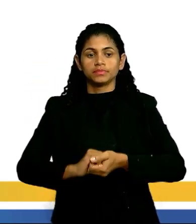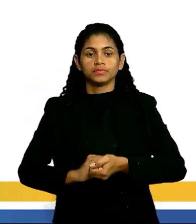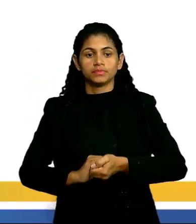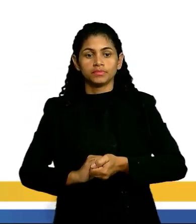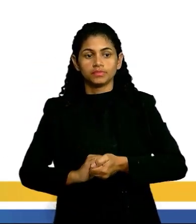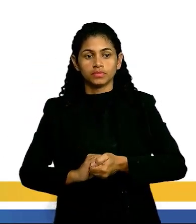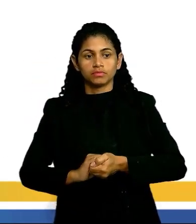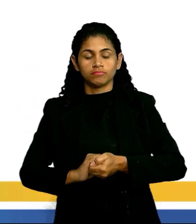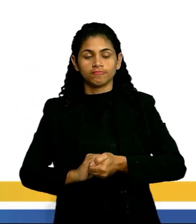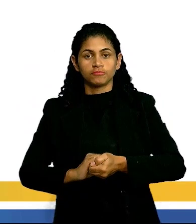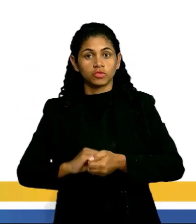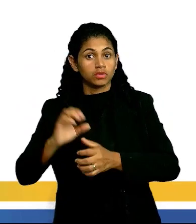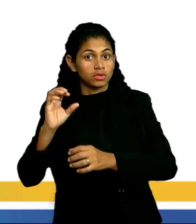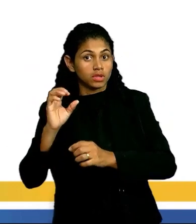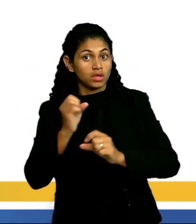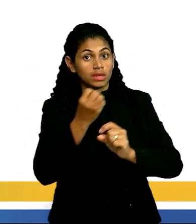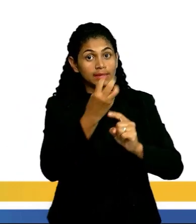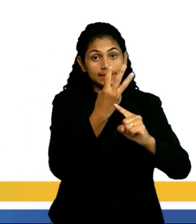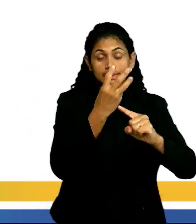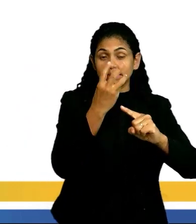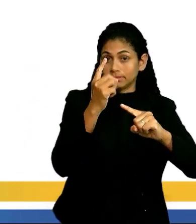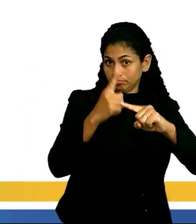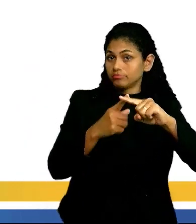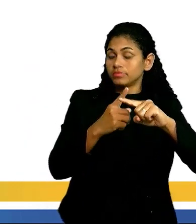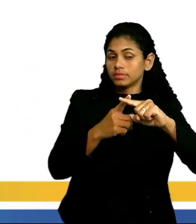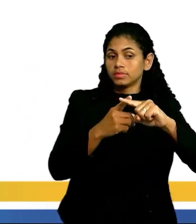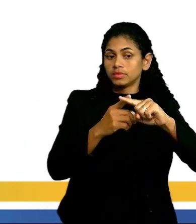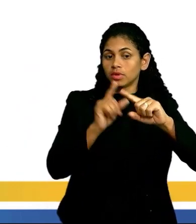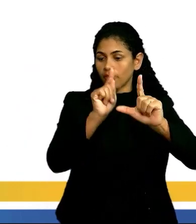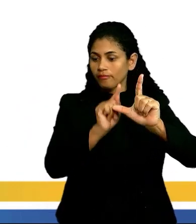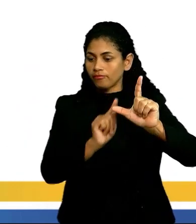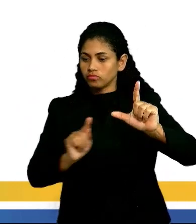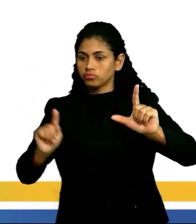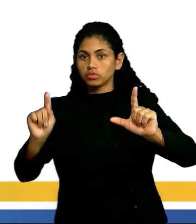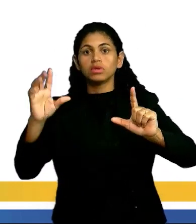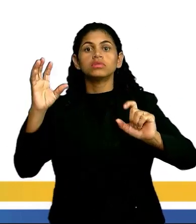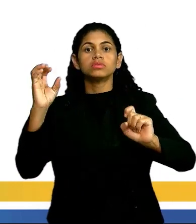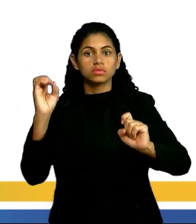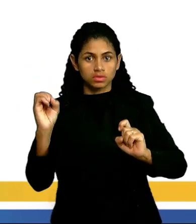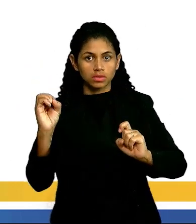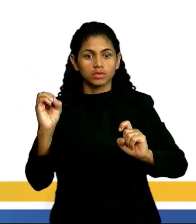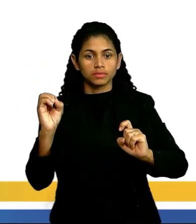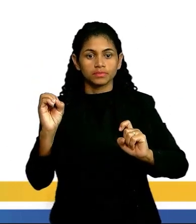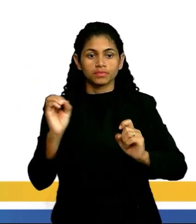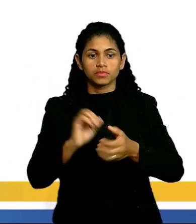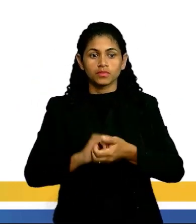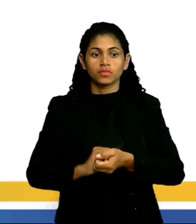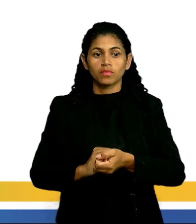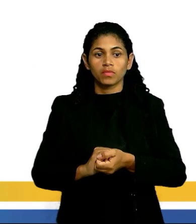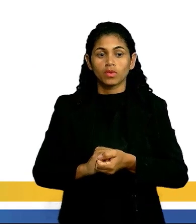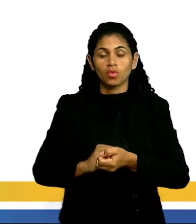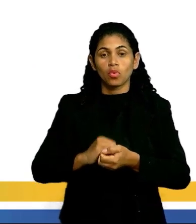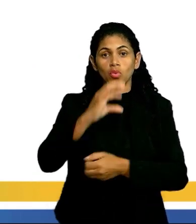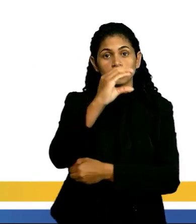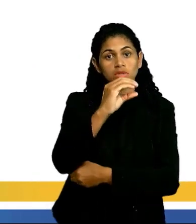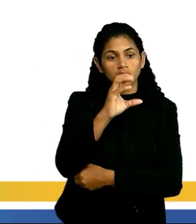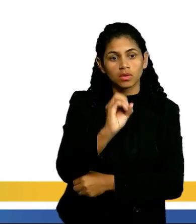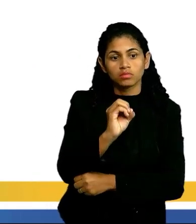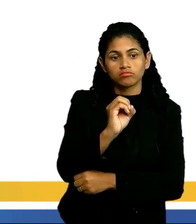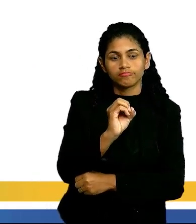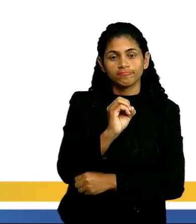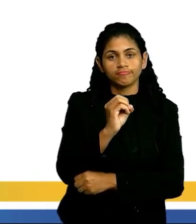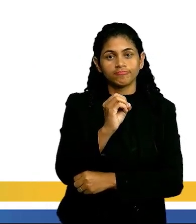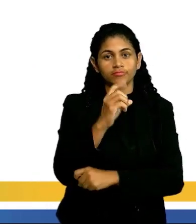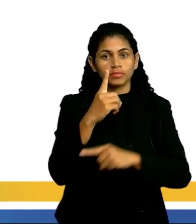e vai para 0, ele está reduzindo, então ele é o agente oxidante, e o carbono ele está saindo